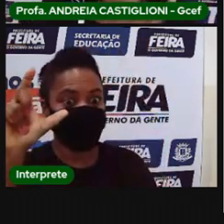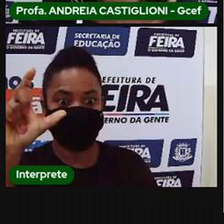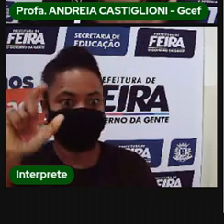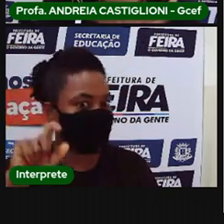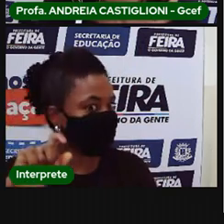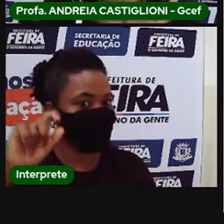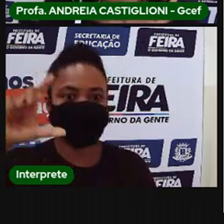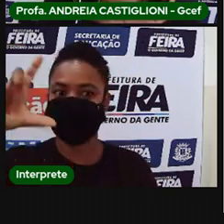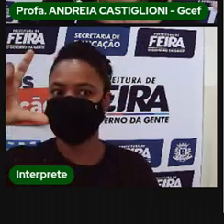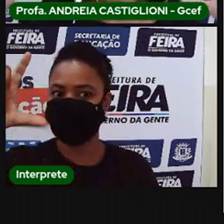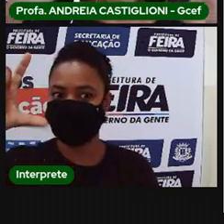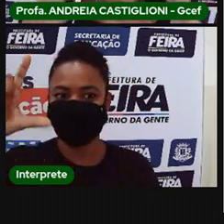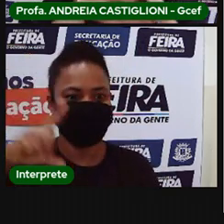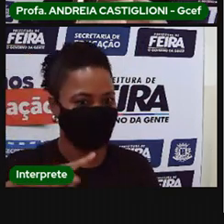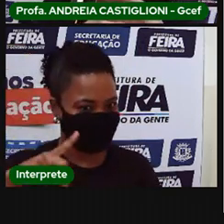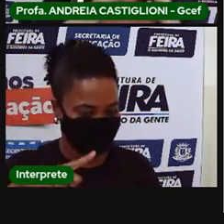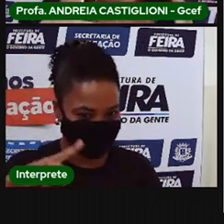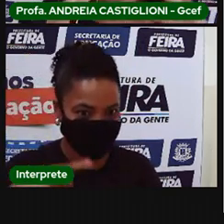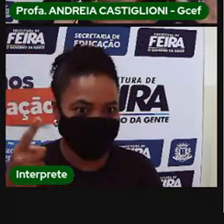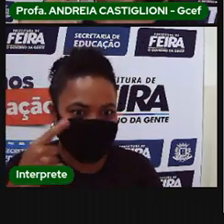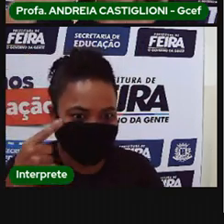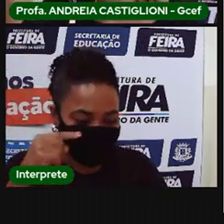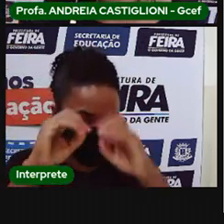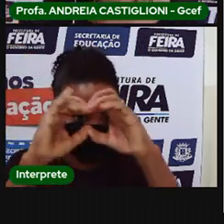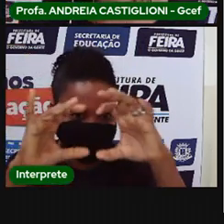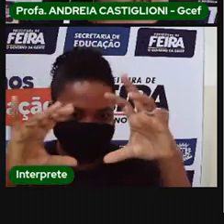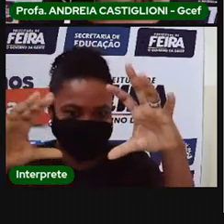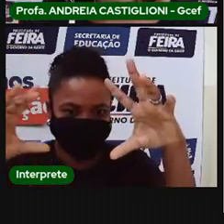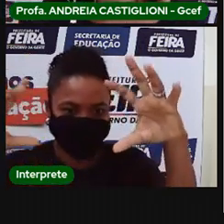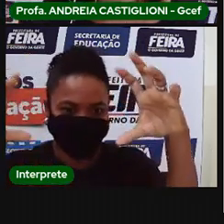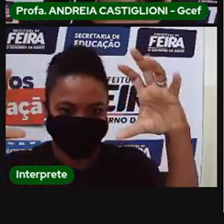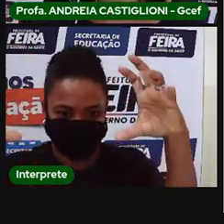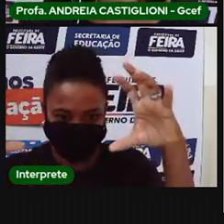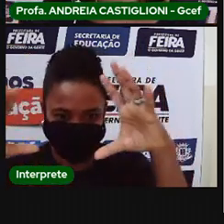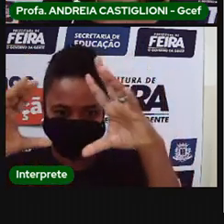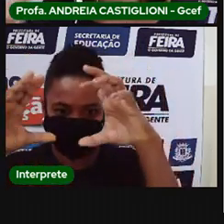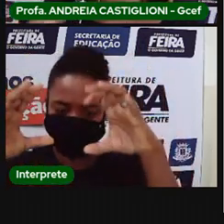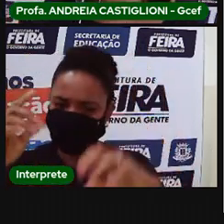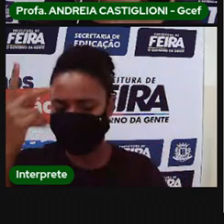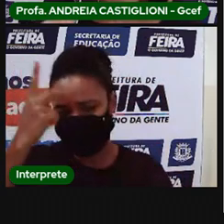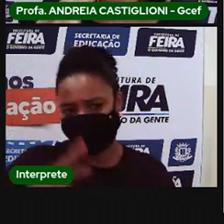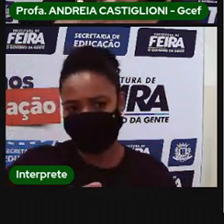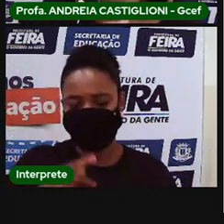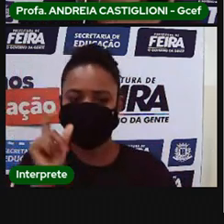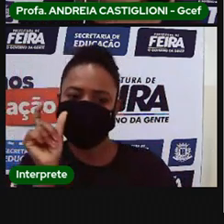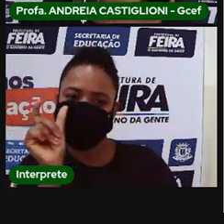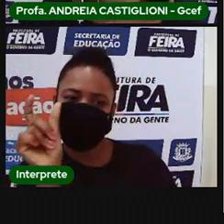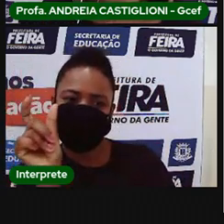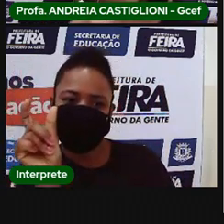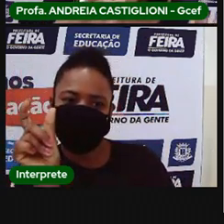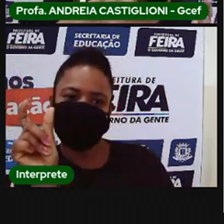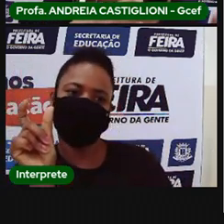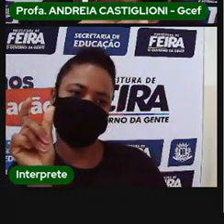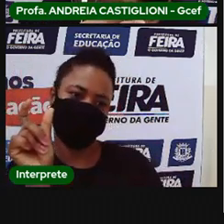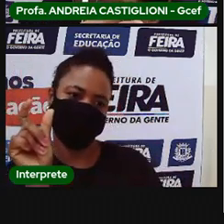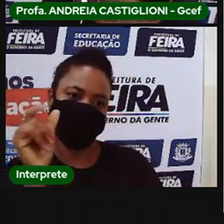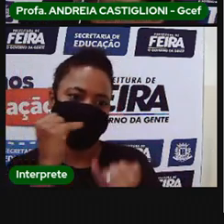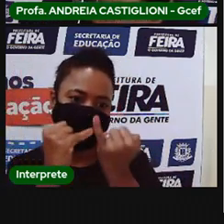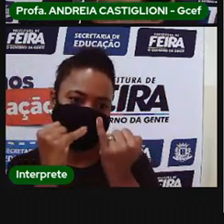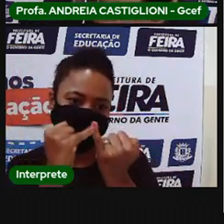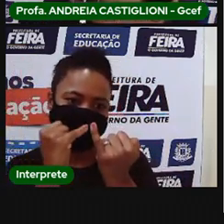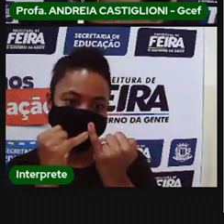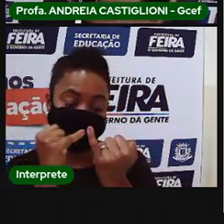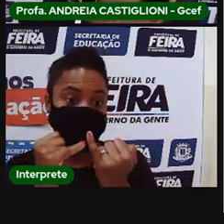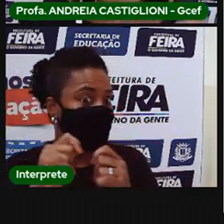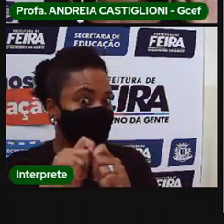mesma palavra. E as palavras menores é porque só você pensou naquela palavra, ou então poucas pessoas